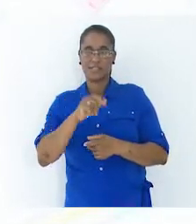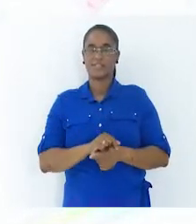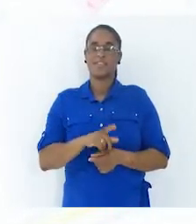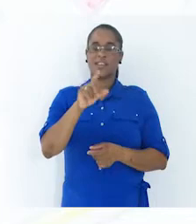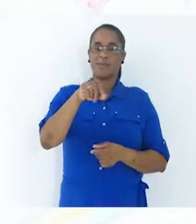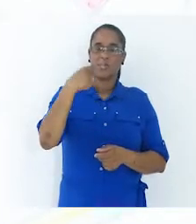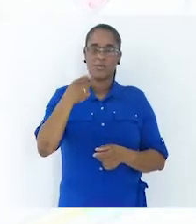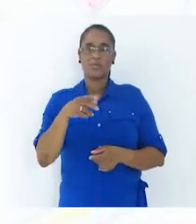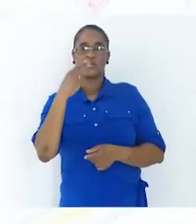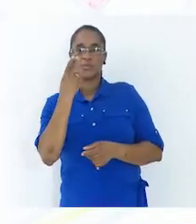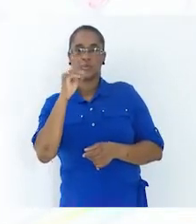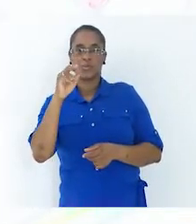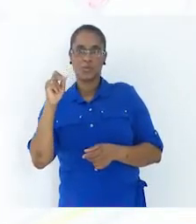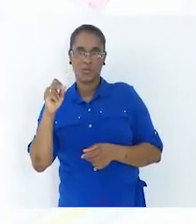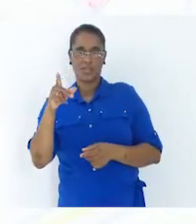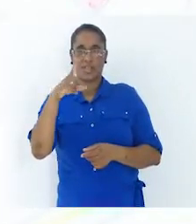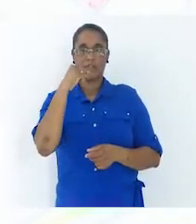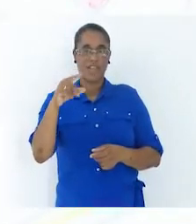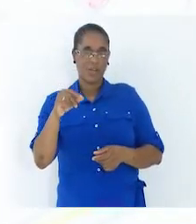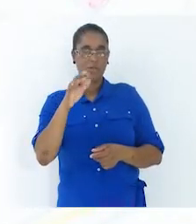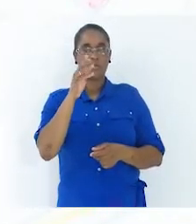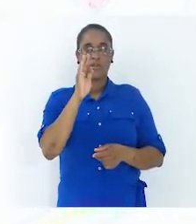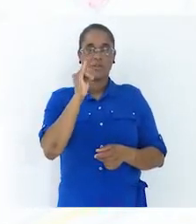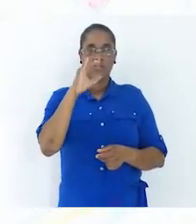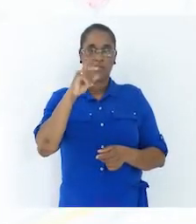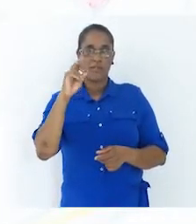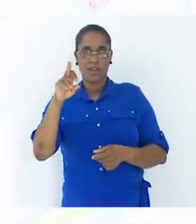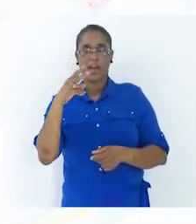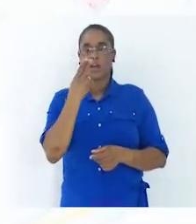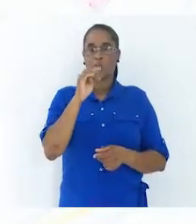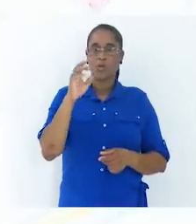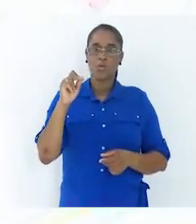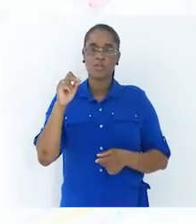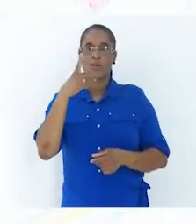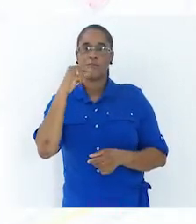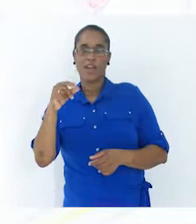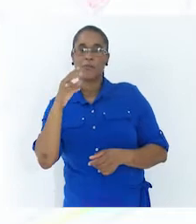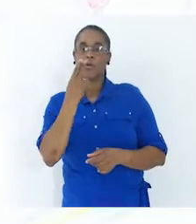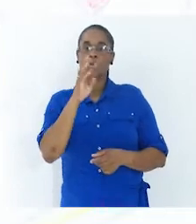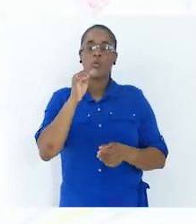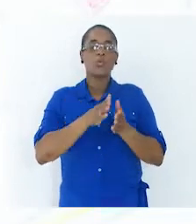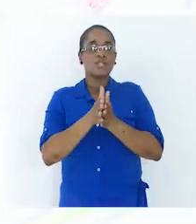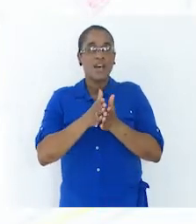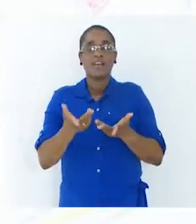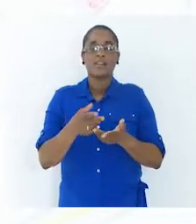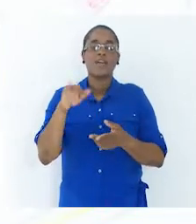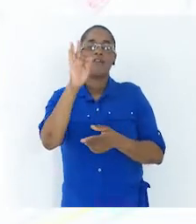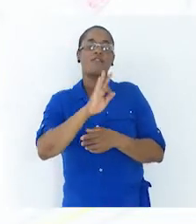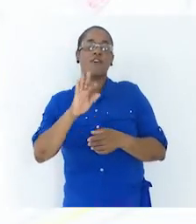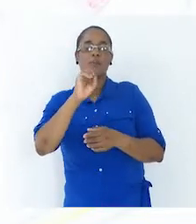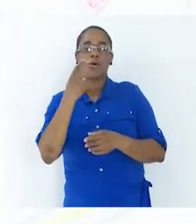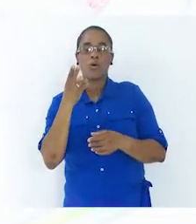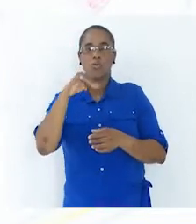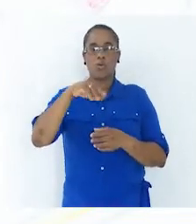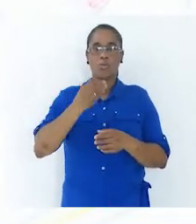usas. Ficas do verbo ficar, usas do verbo usar. Então, na forma ou no modo